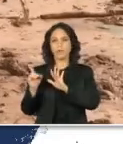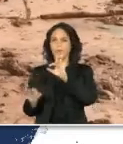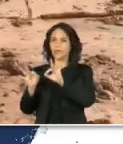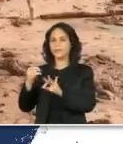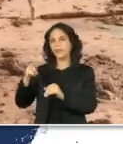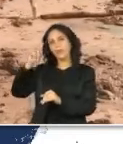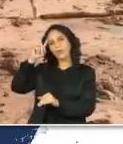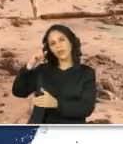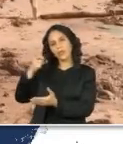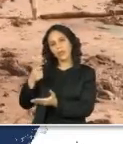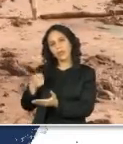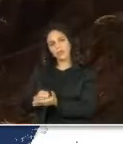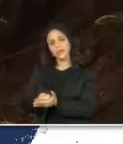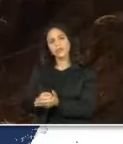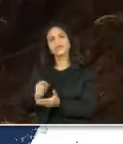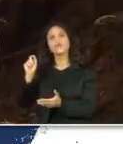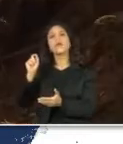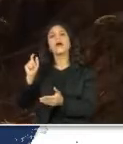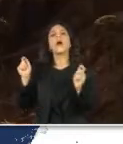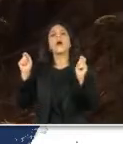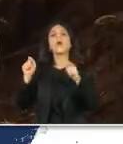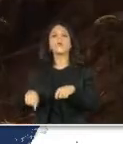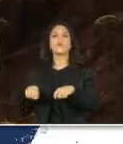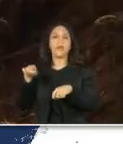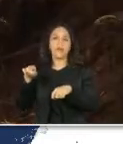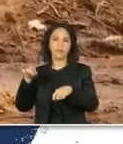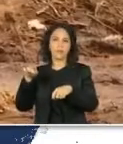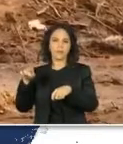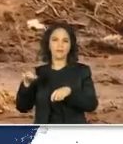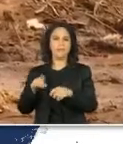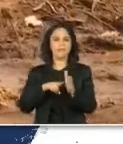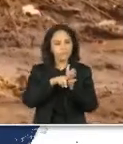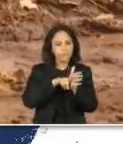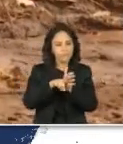foram apresentados para os órgãos de regulação, os órgãos de fiscalização, como